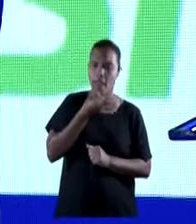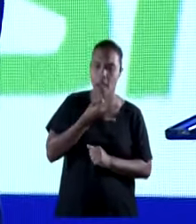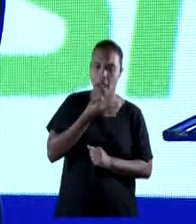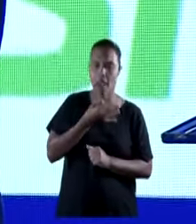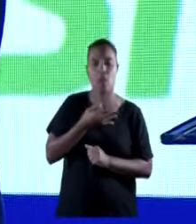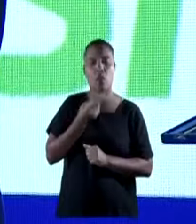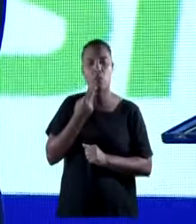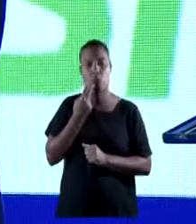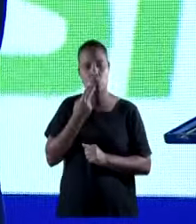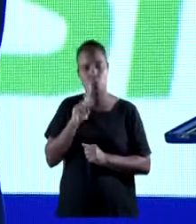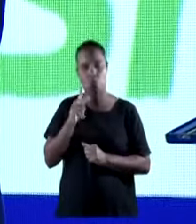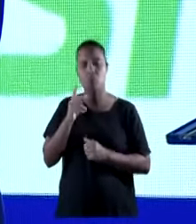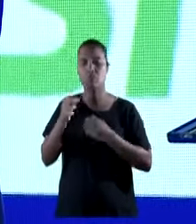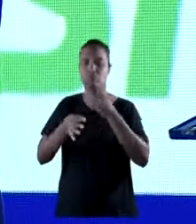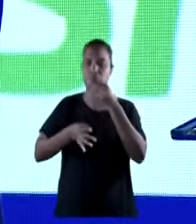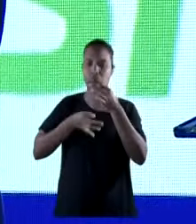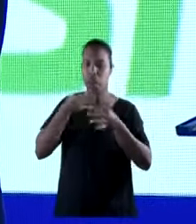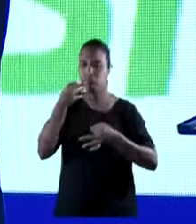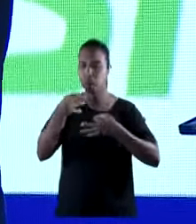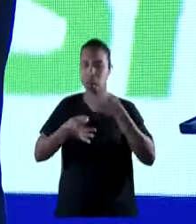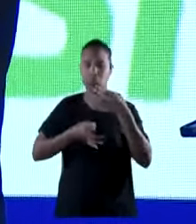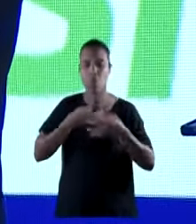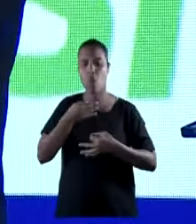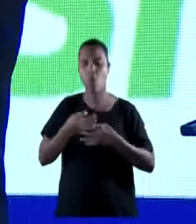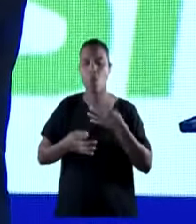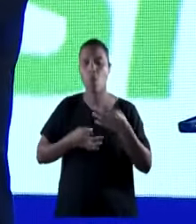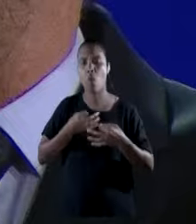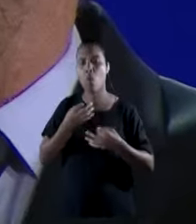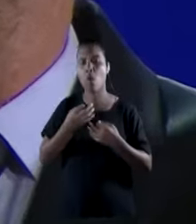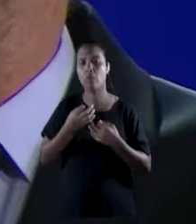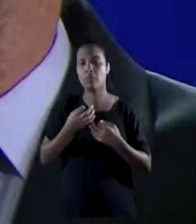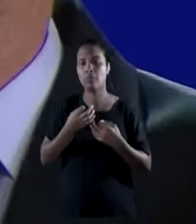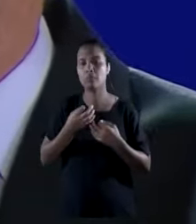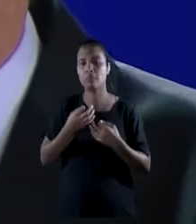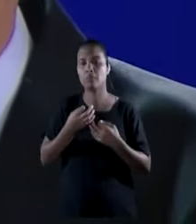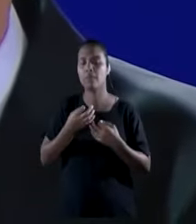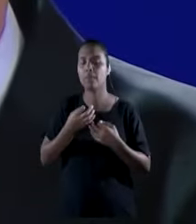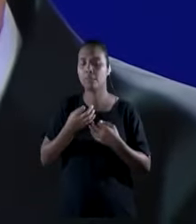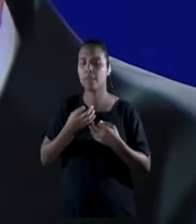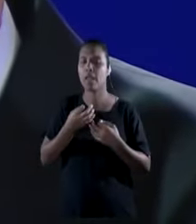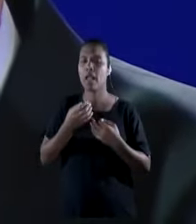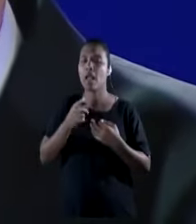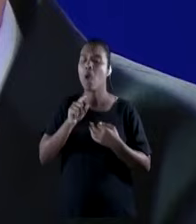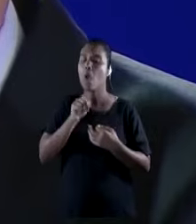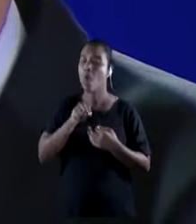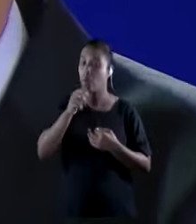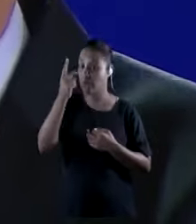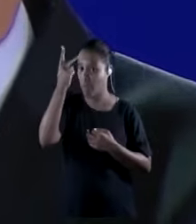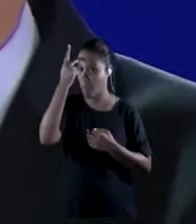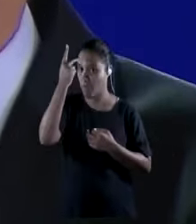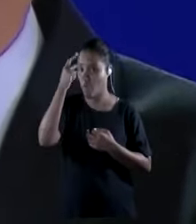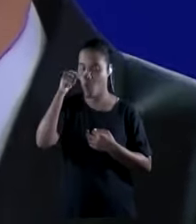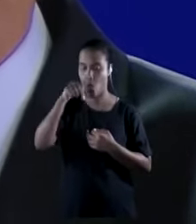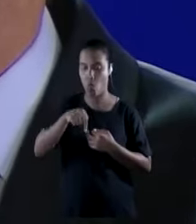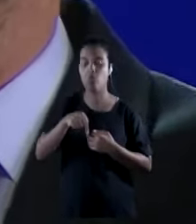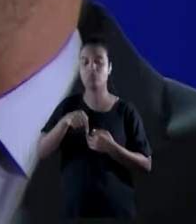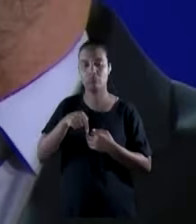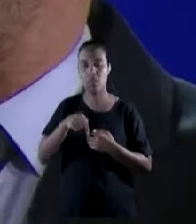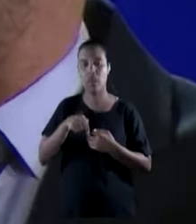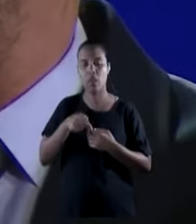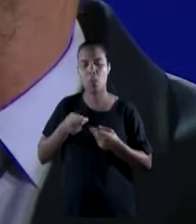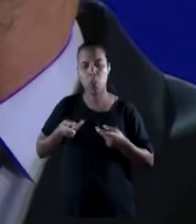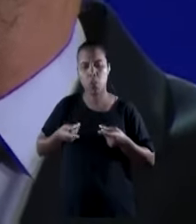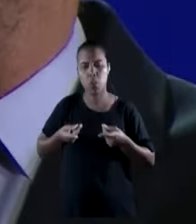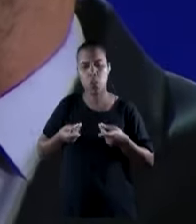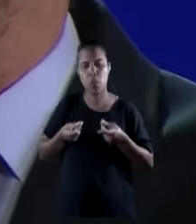suas irreverências. O futebol paulista tem uma dívida eterna com você. Ter Milton Neves